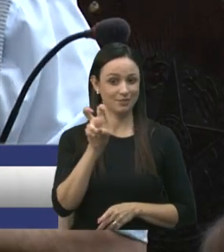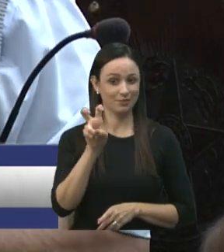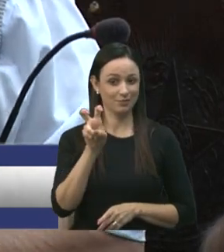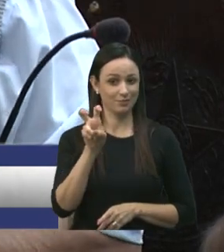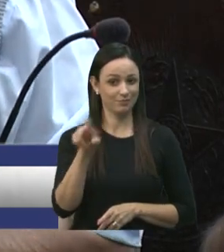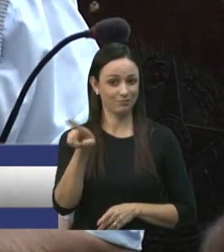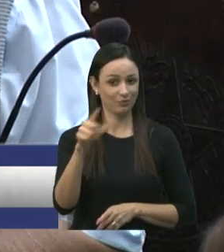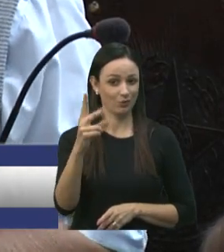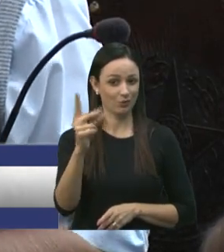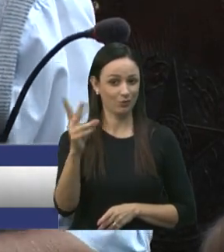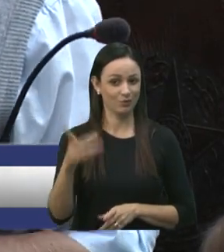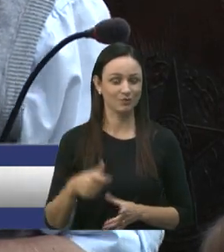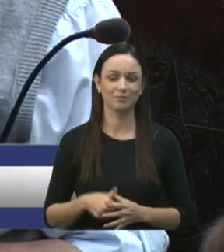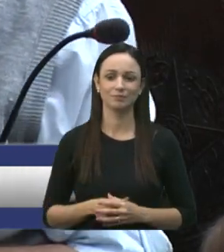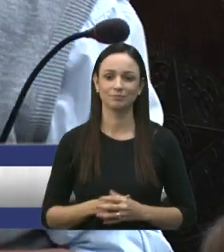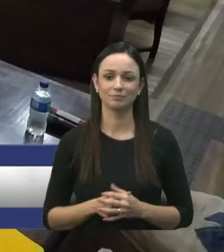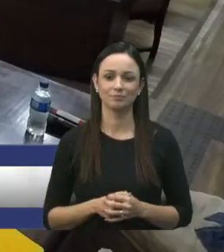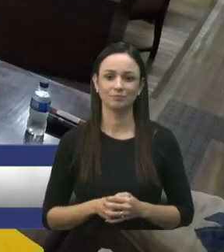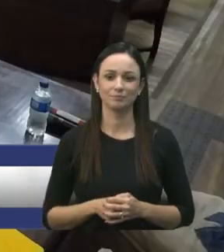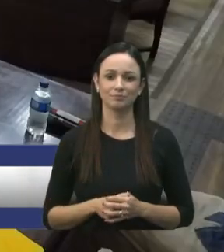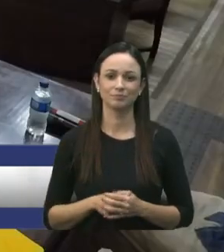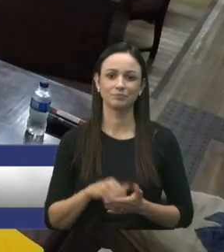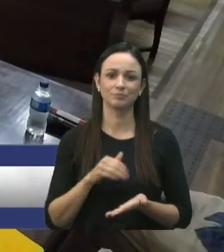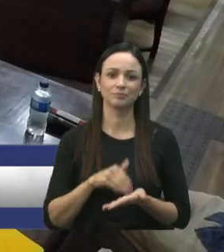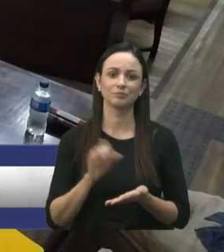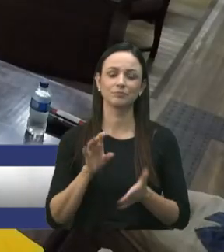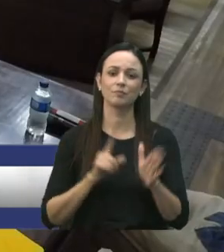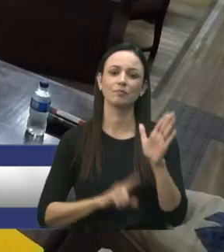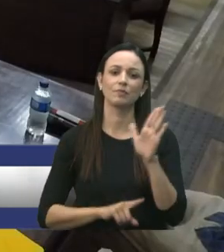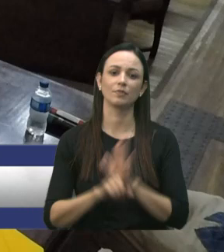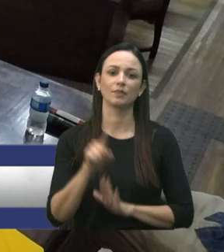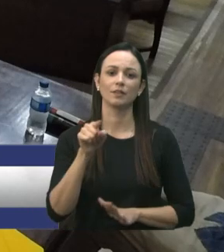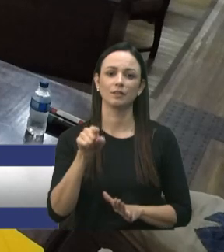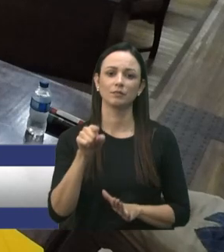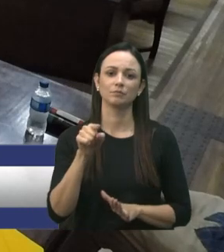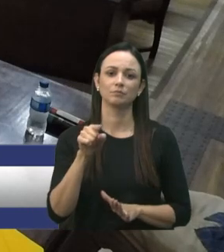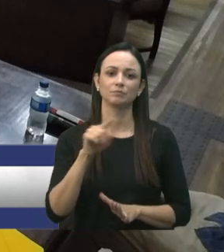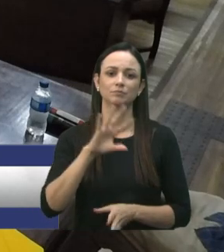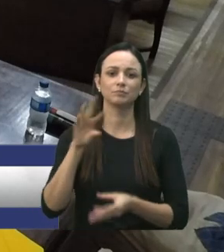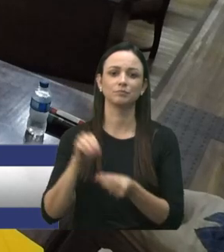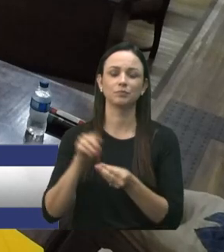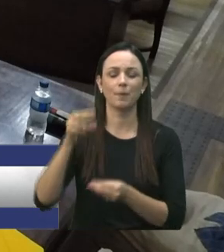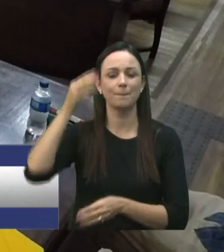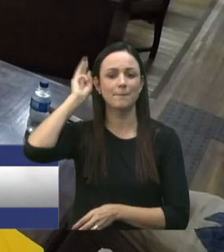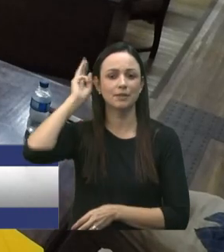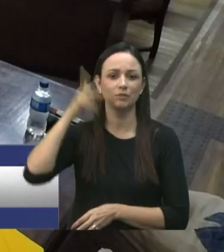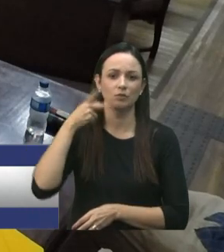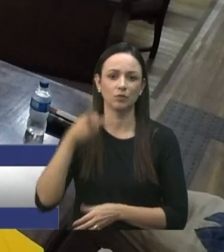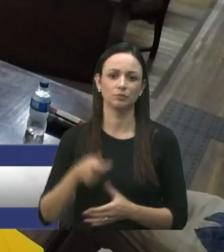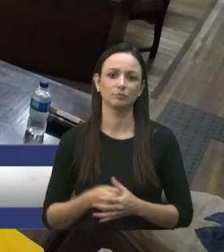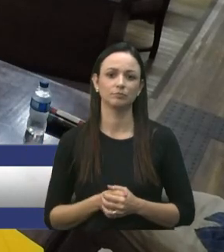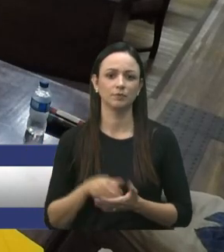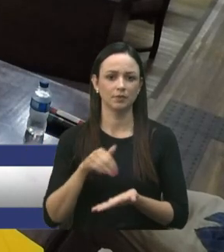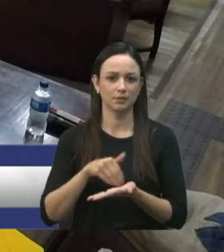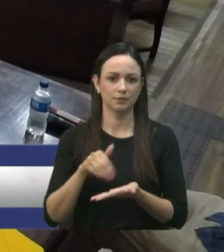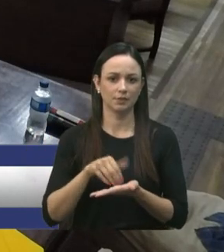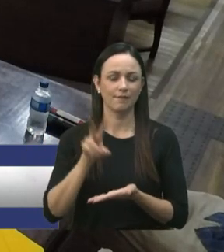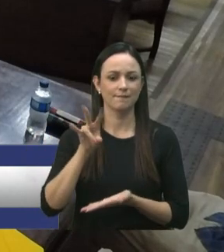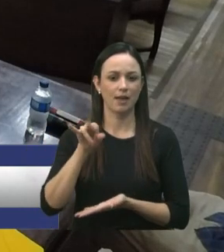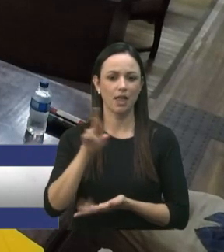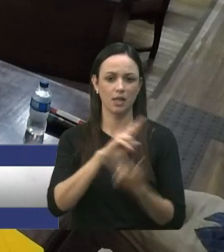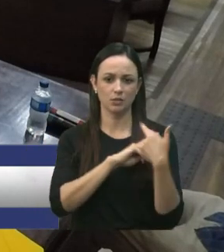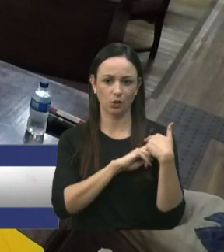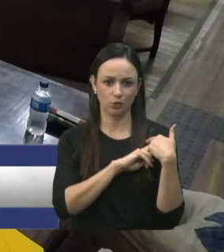têm 12. Secretário, só questionando o senhor, complementando o que o Matheus falou, a Secretaria vai ficar responsável